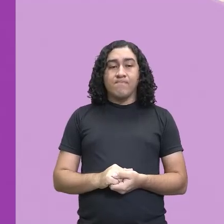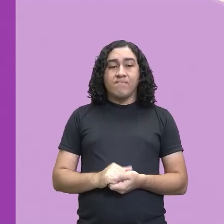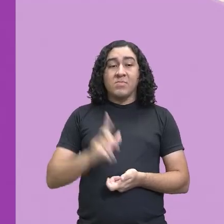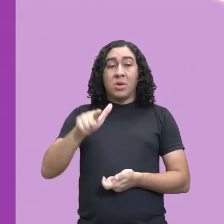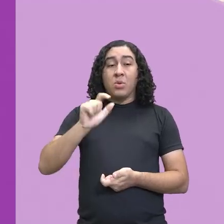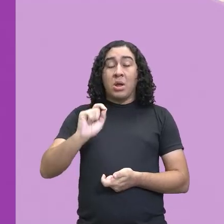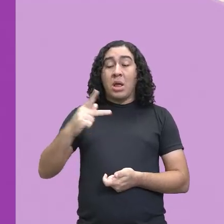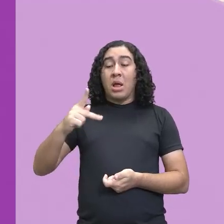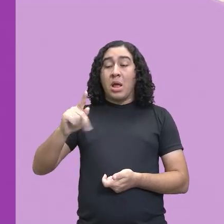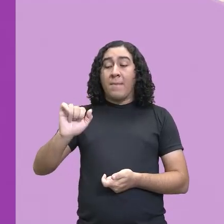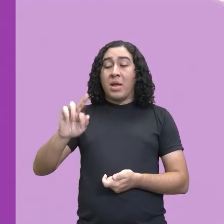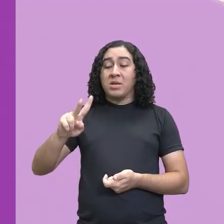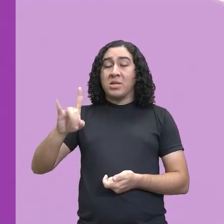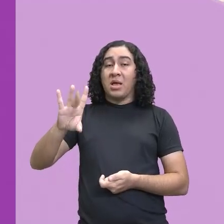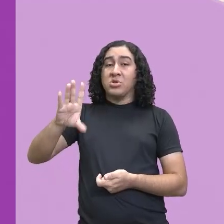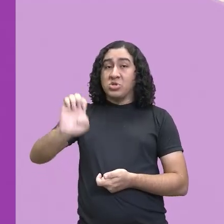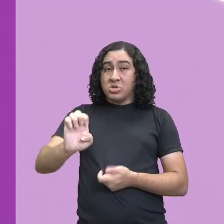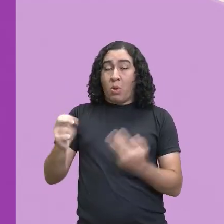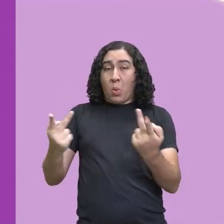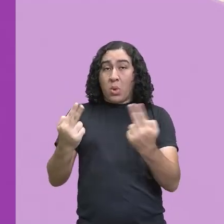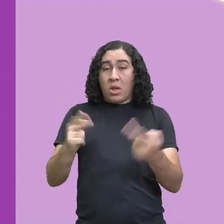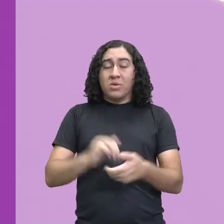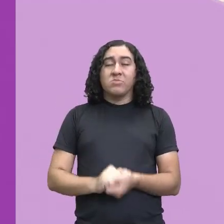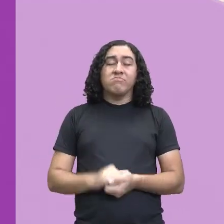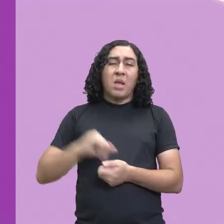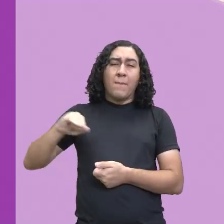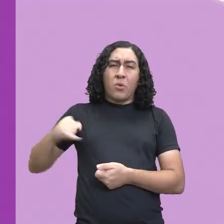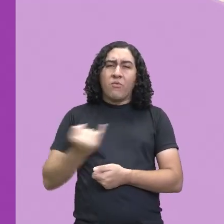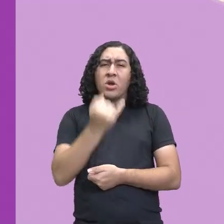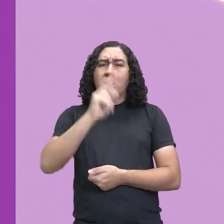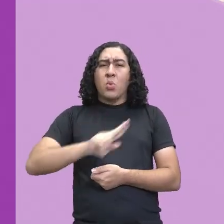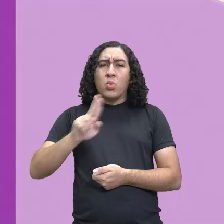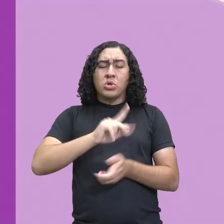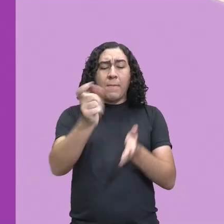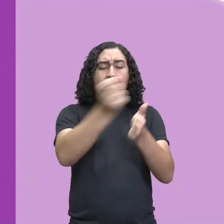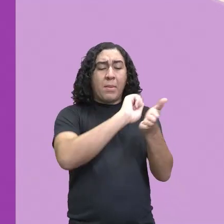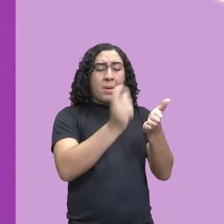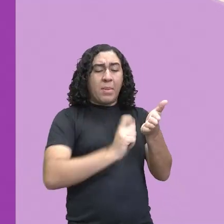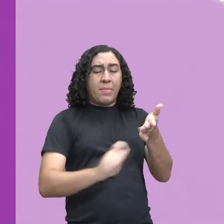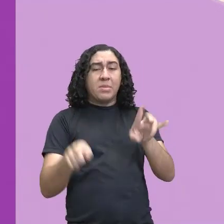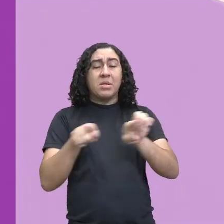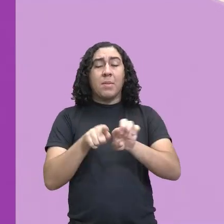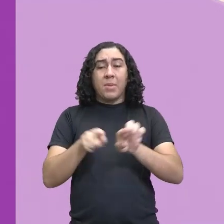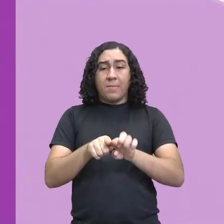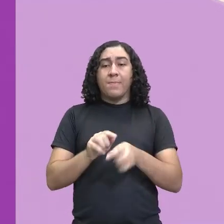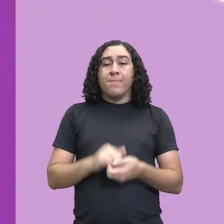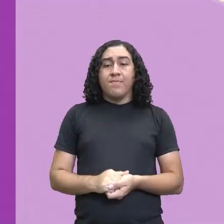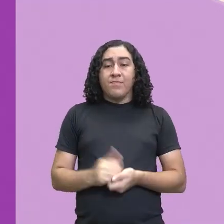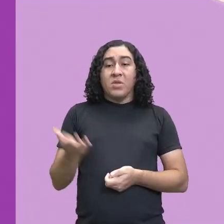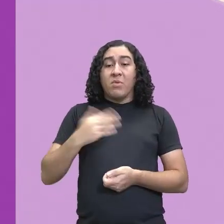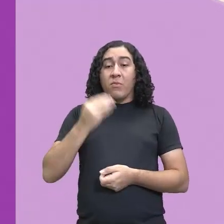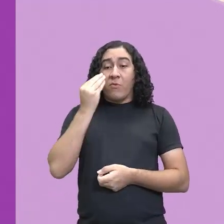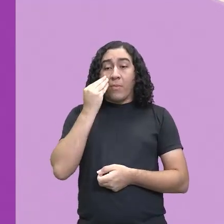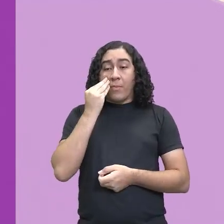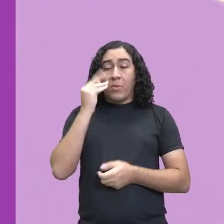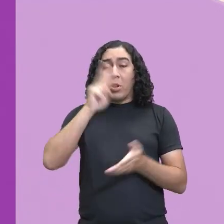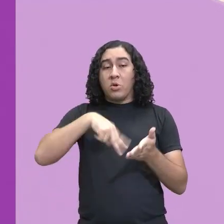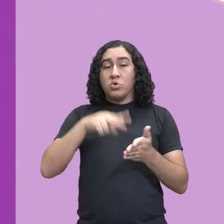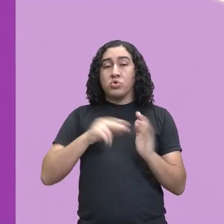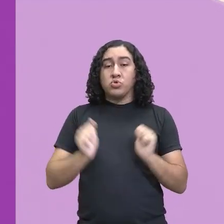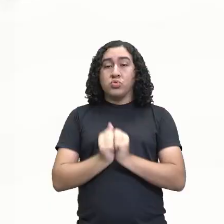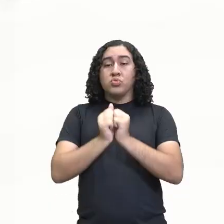paridade da função seno. Aproveite, tome nota, faça print, mas faça a sua anotação. Então, vamos lá ler